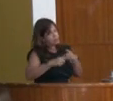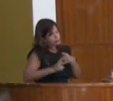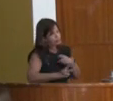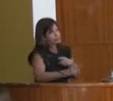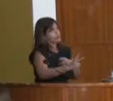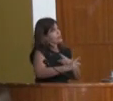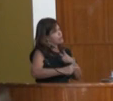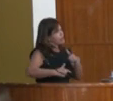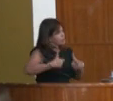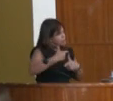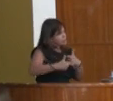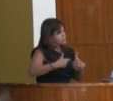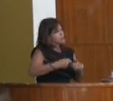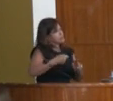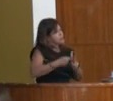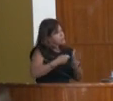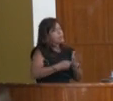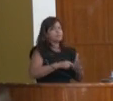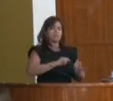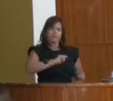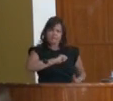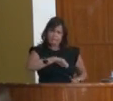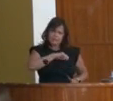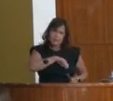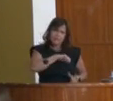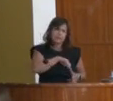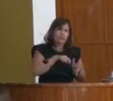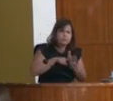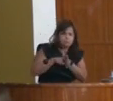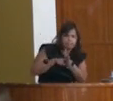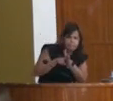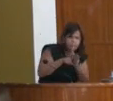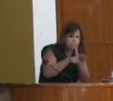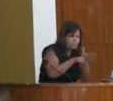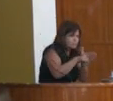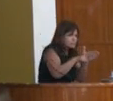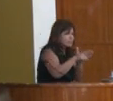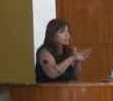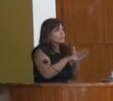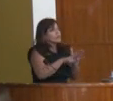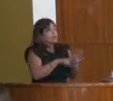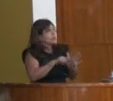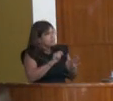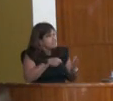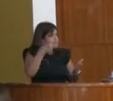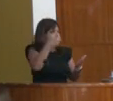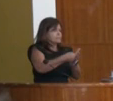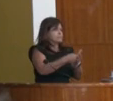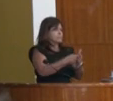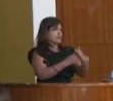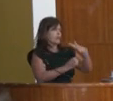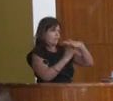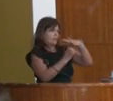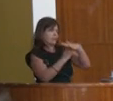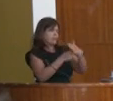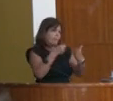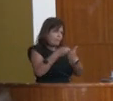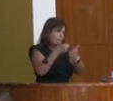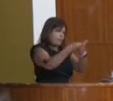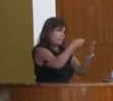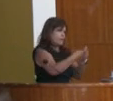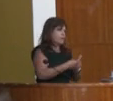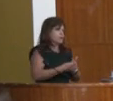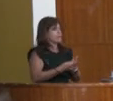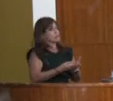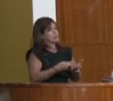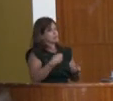tem que continuar fiscalizando e cobrando, né, das empresas que elas cumpram isso, com essa